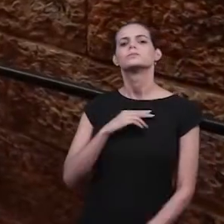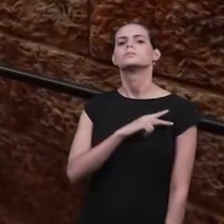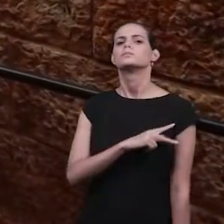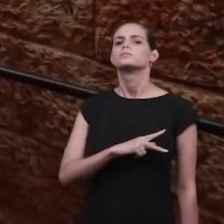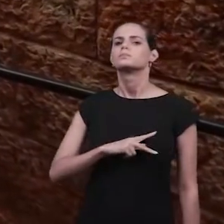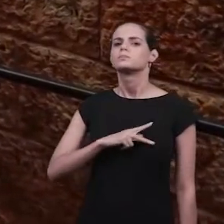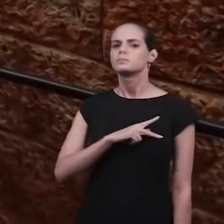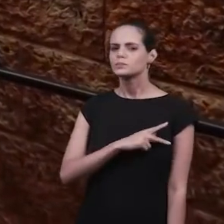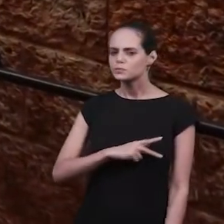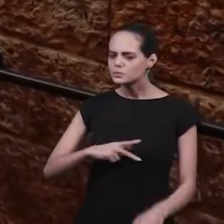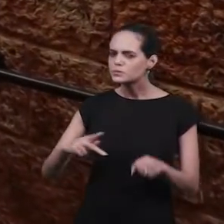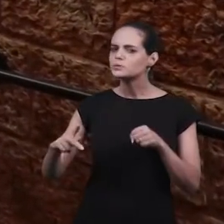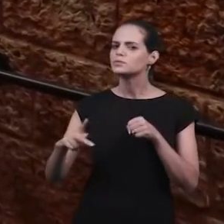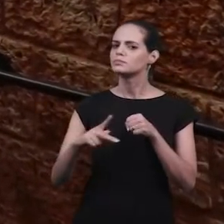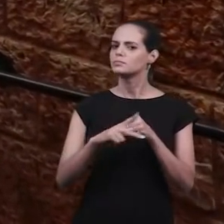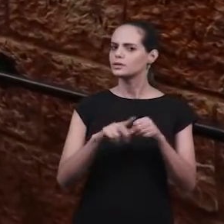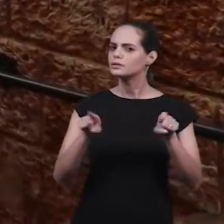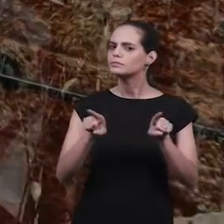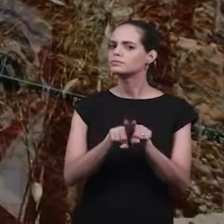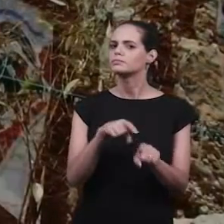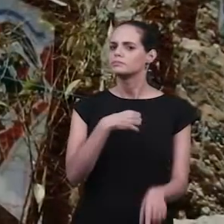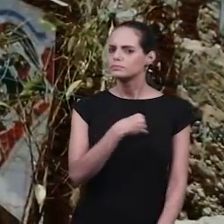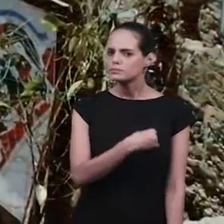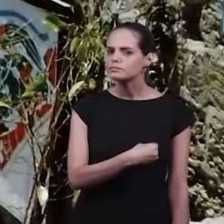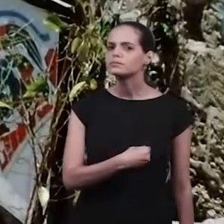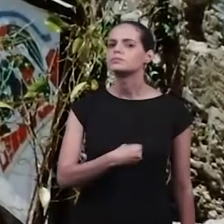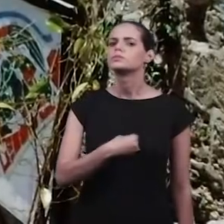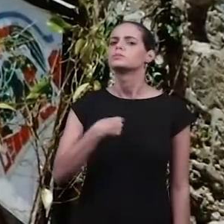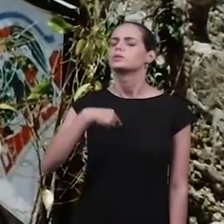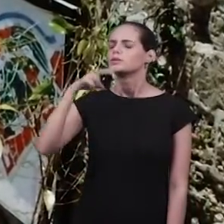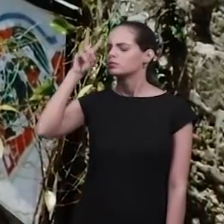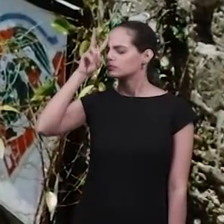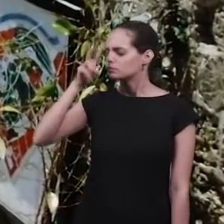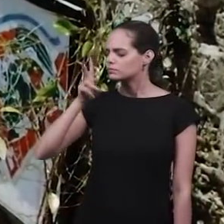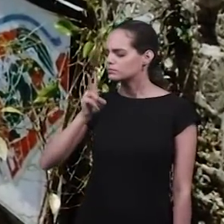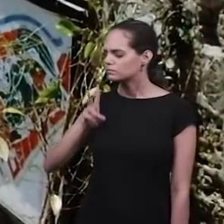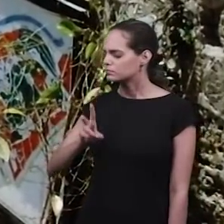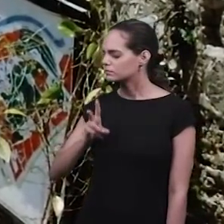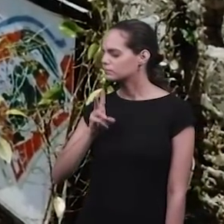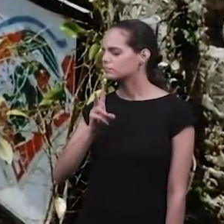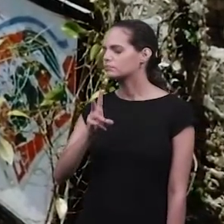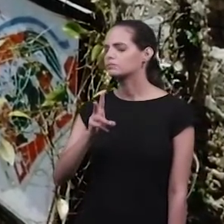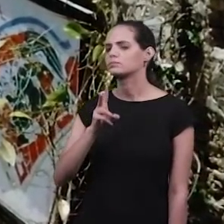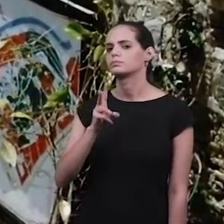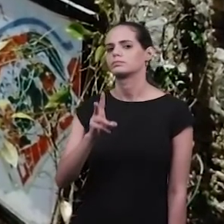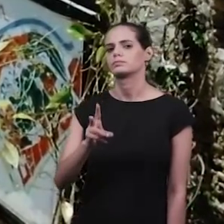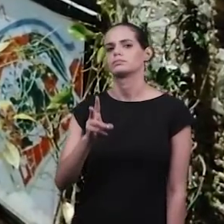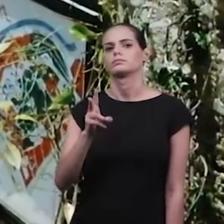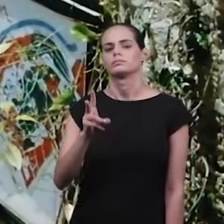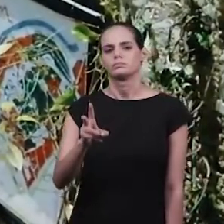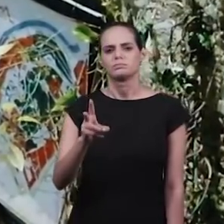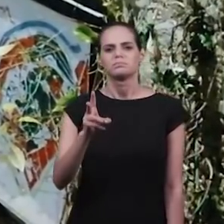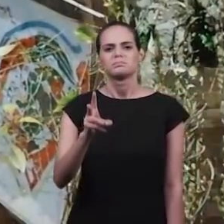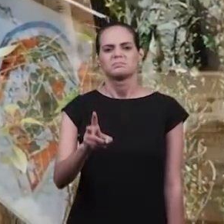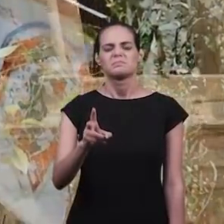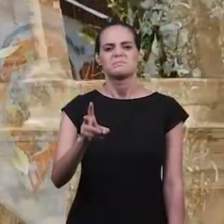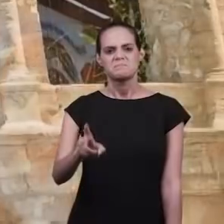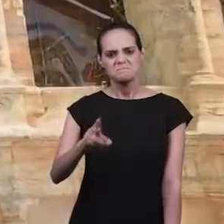da igreja do tempo de Paulo, de Pedro e João.